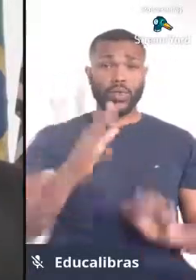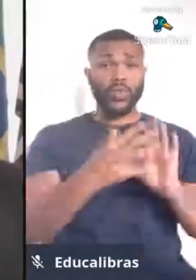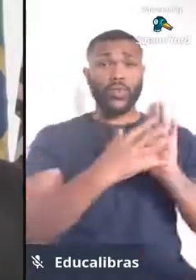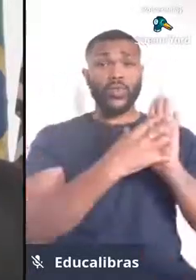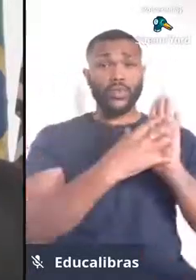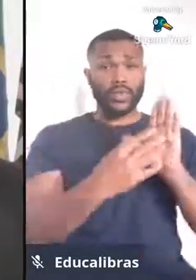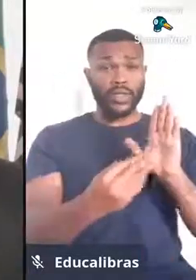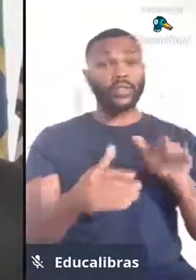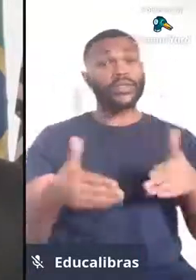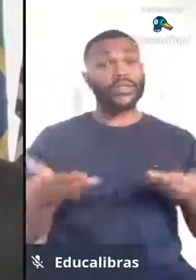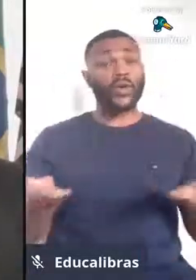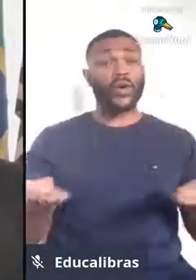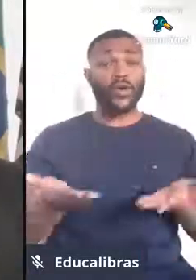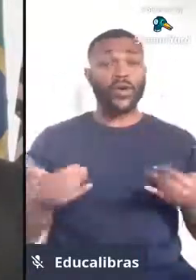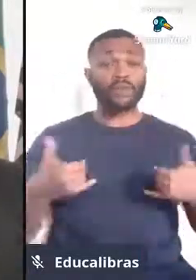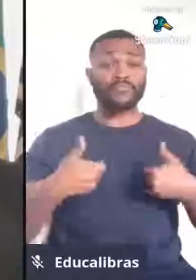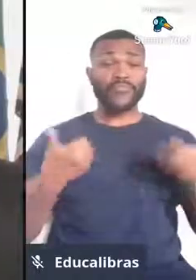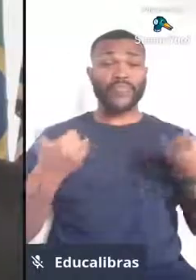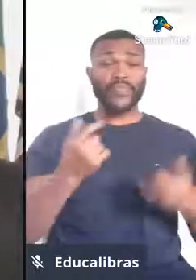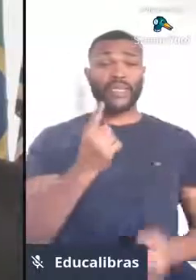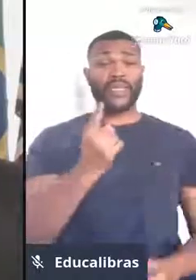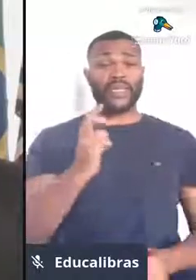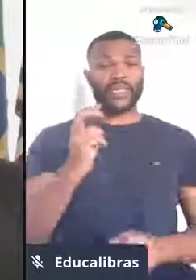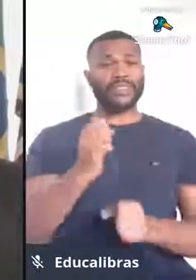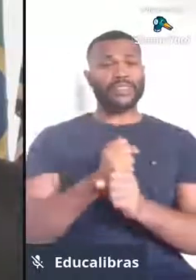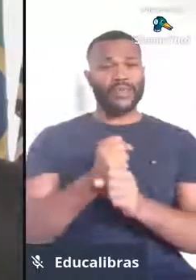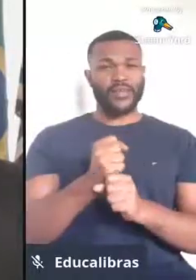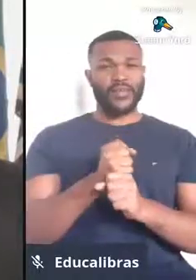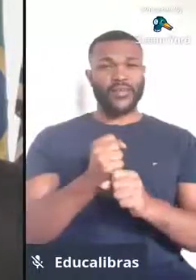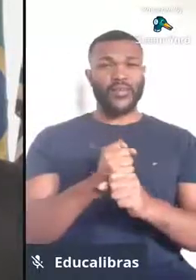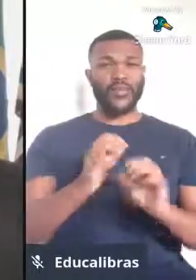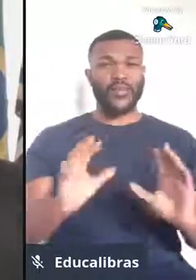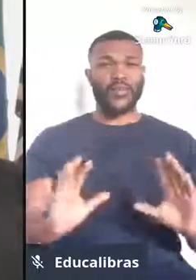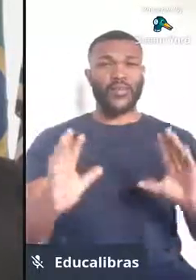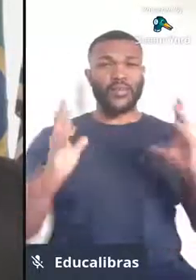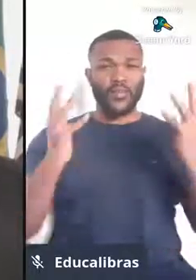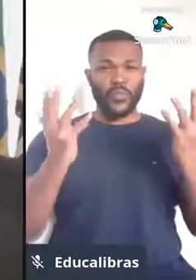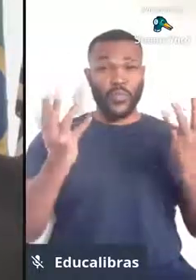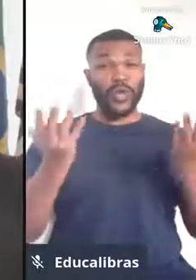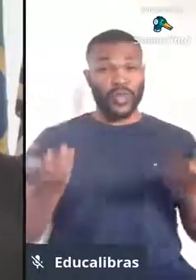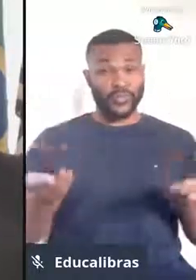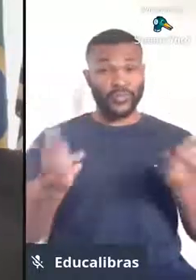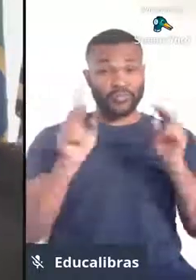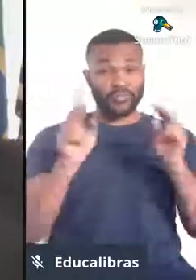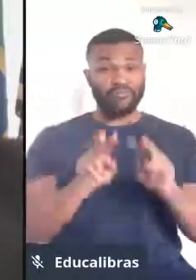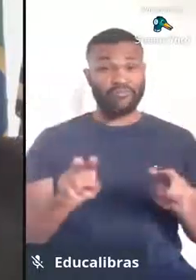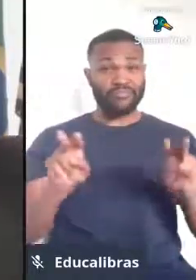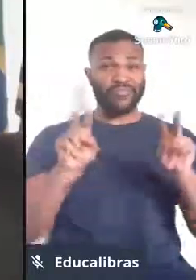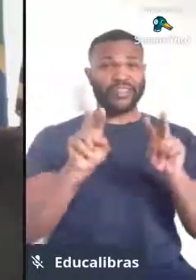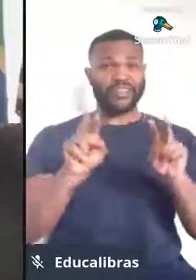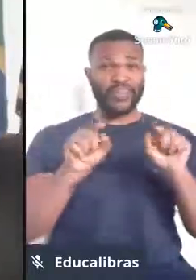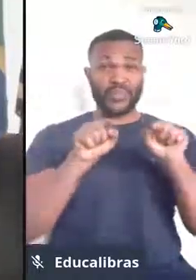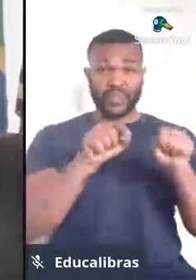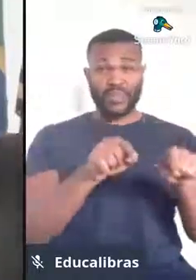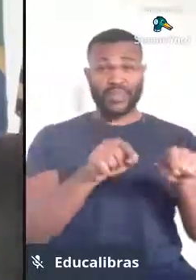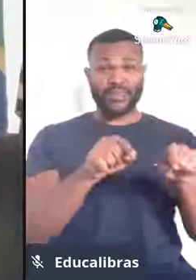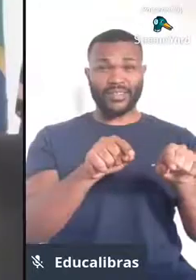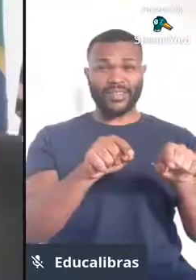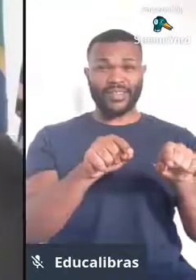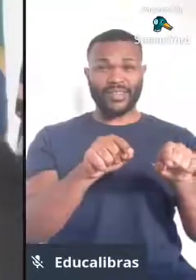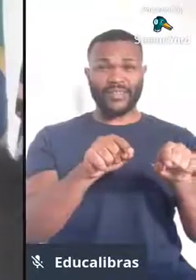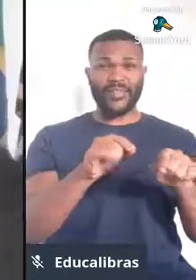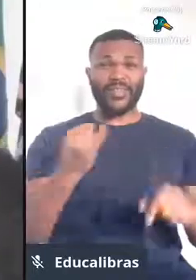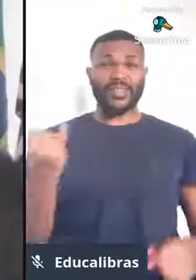15 anos tem que ser comemorado sob essa ótica, né? Sob a ótica da relevância